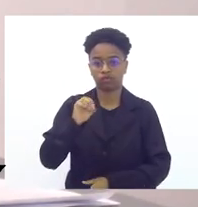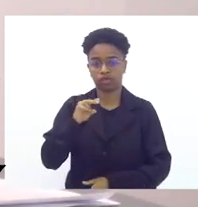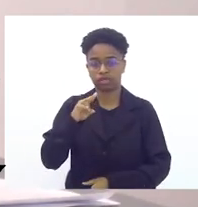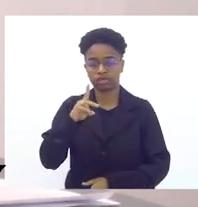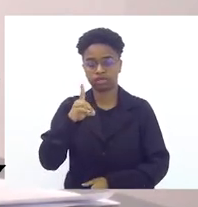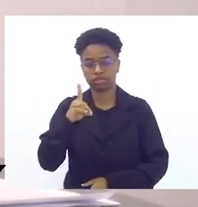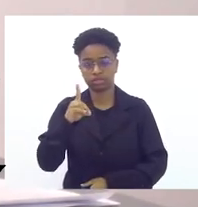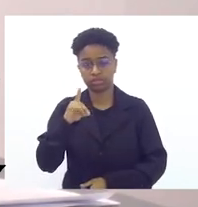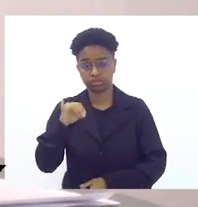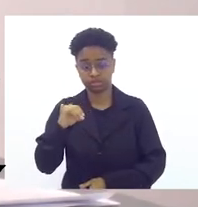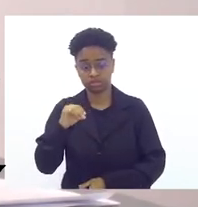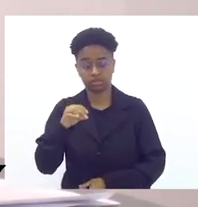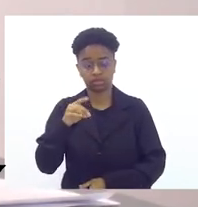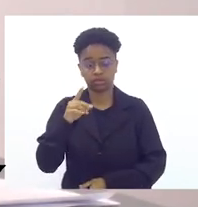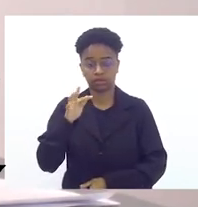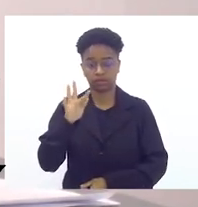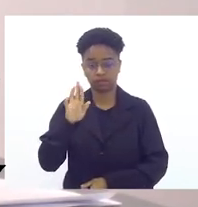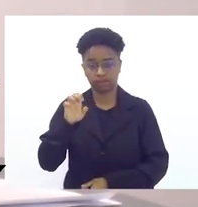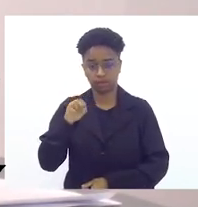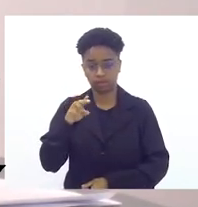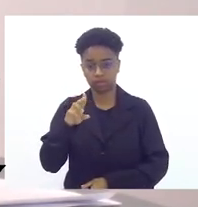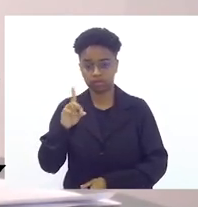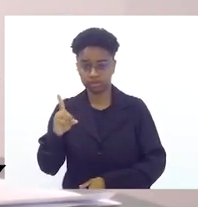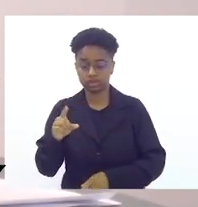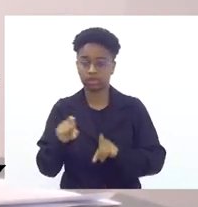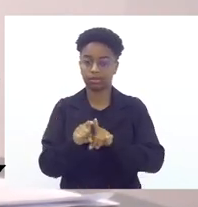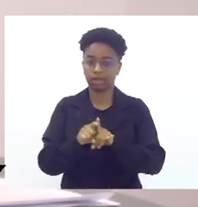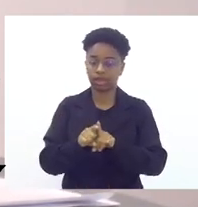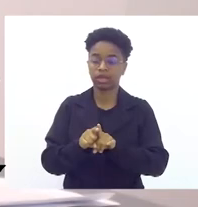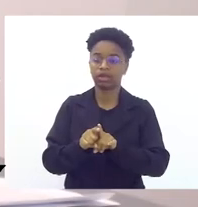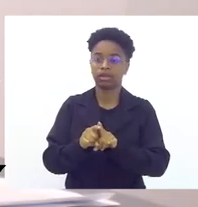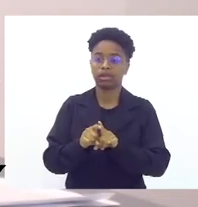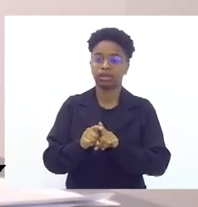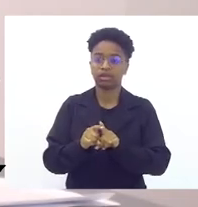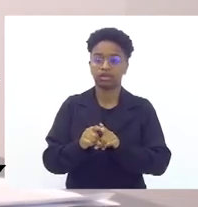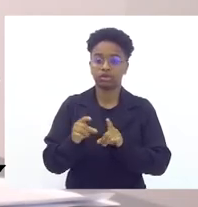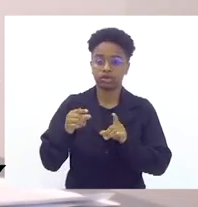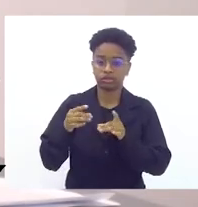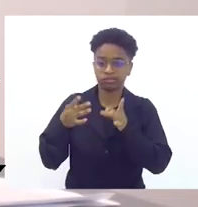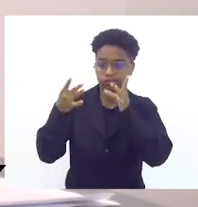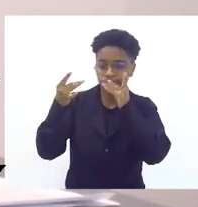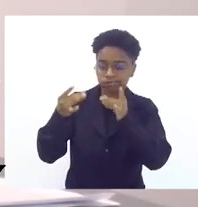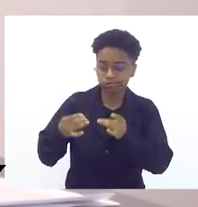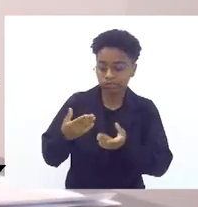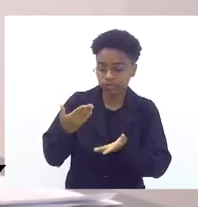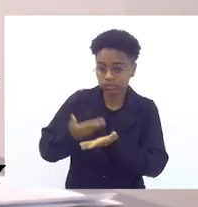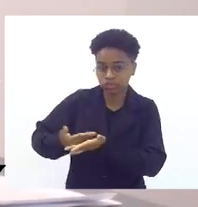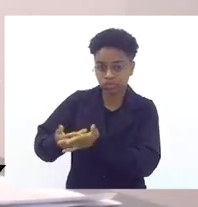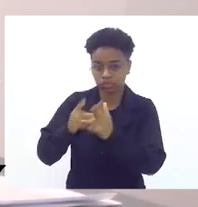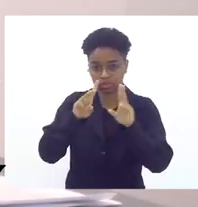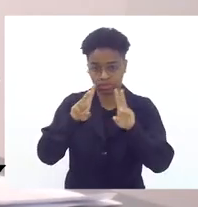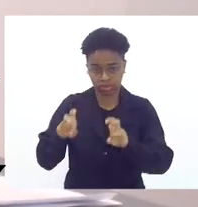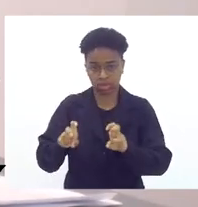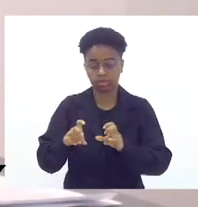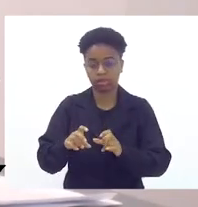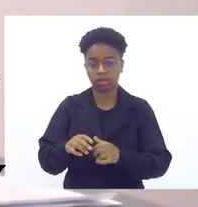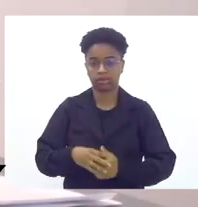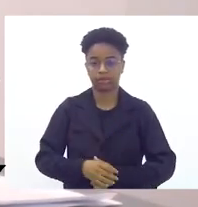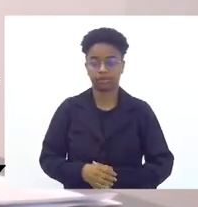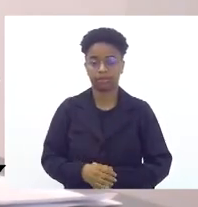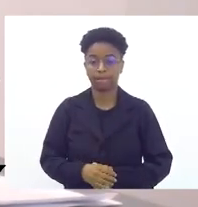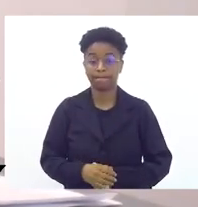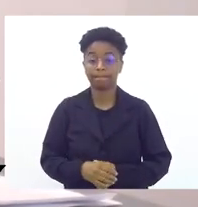nesse tema provas dependentes da memória eu queria começar minha fala repetindo um pouco o que eu falei ontem lá na